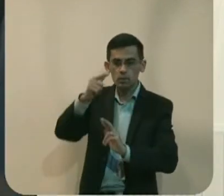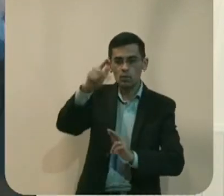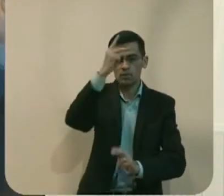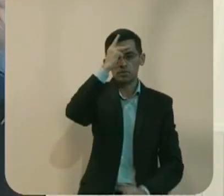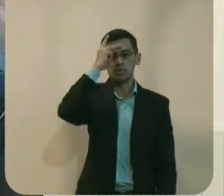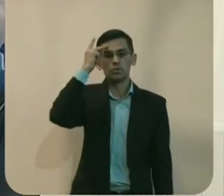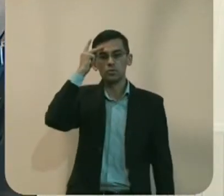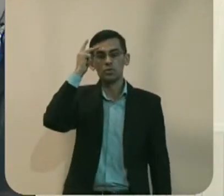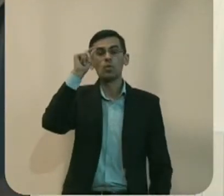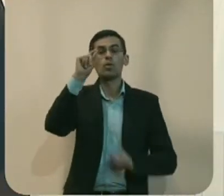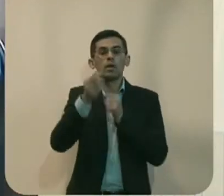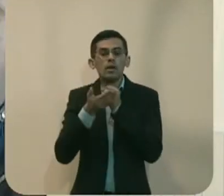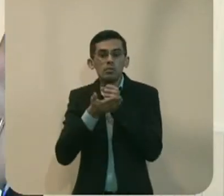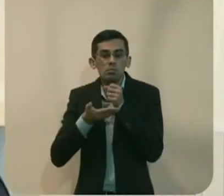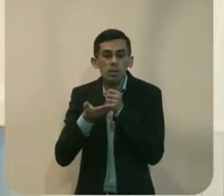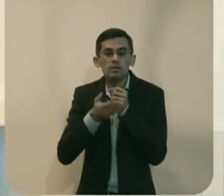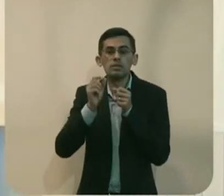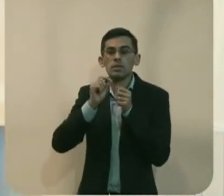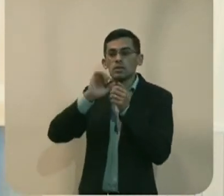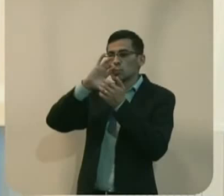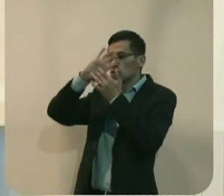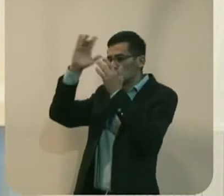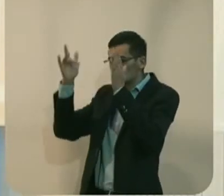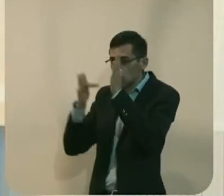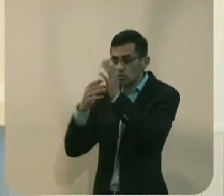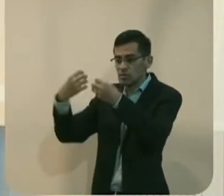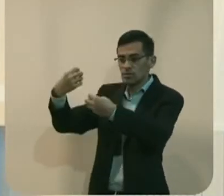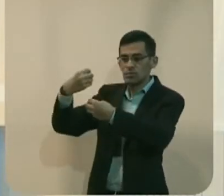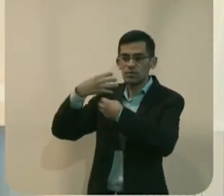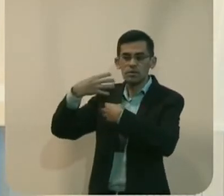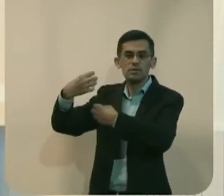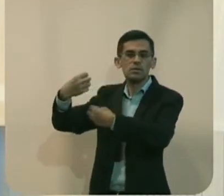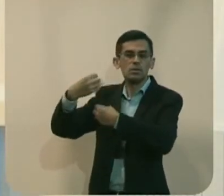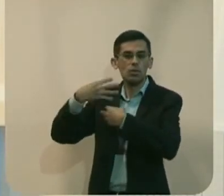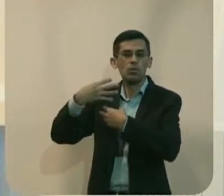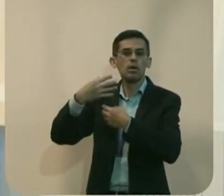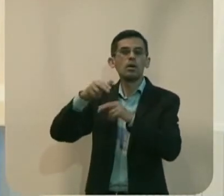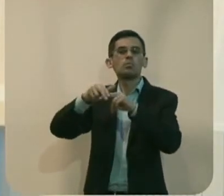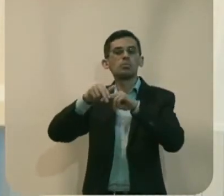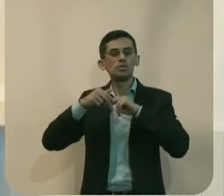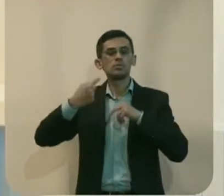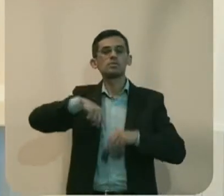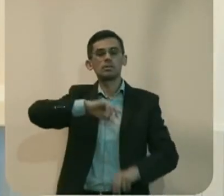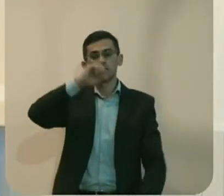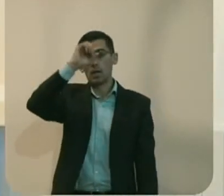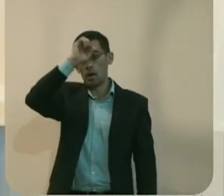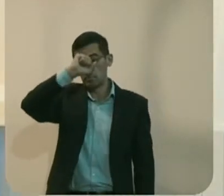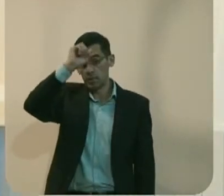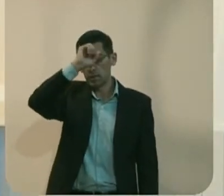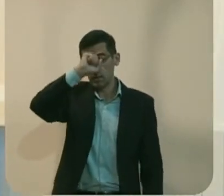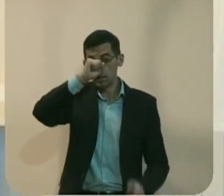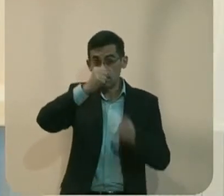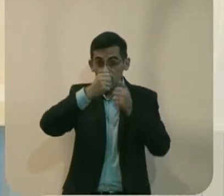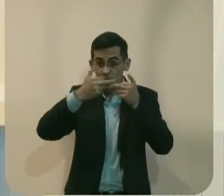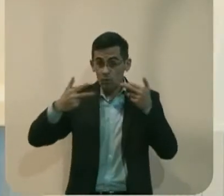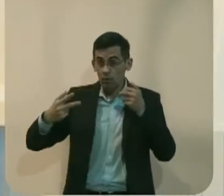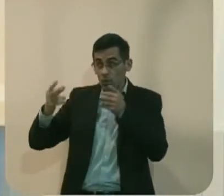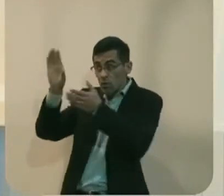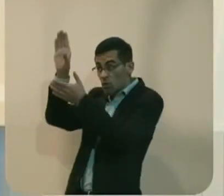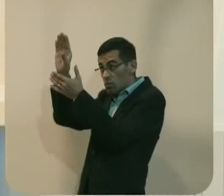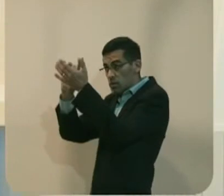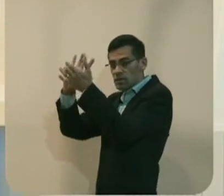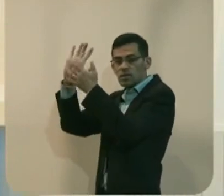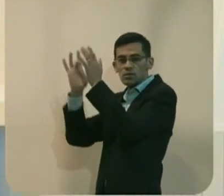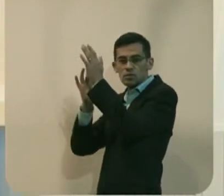pessoas na base daquilo que Jesus nos ensinou. Por isso a gente tem que aprender a buscar a maneira de Deus para